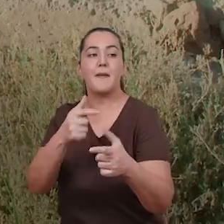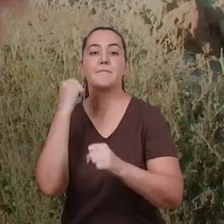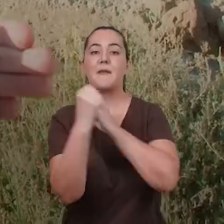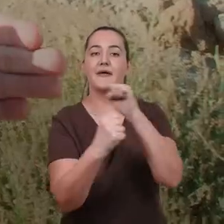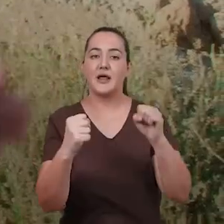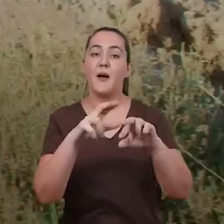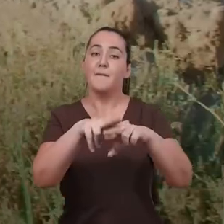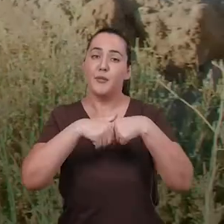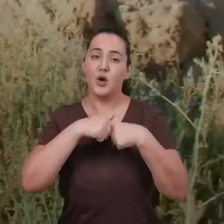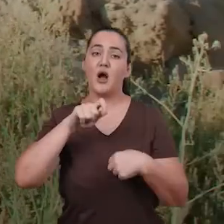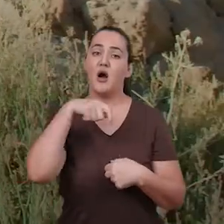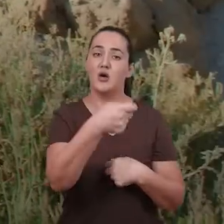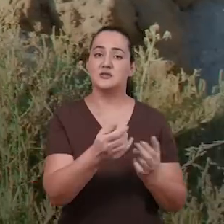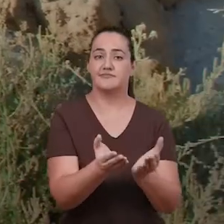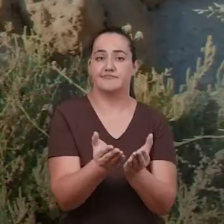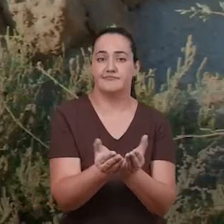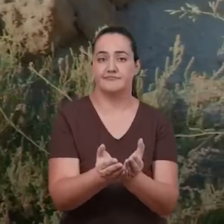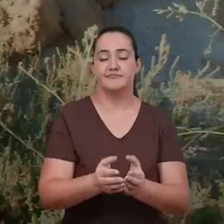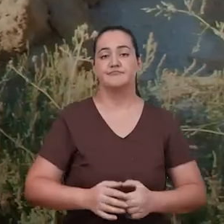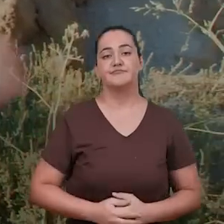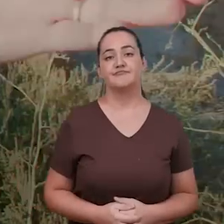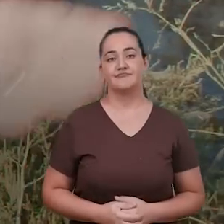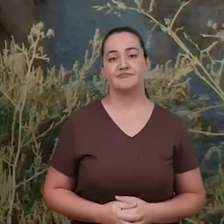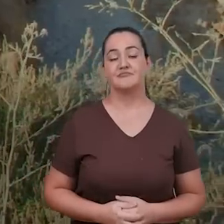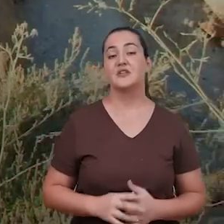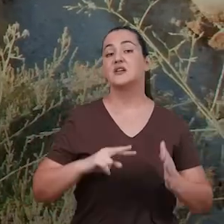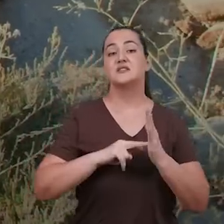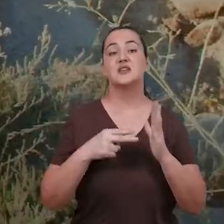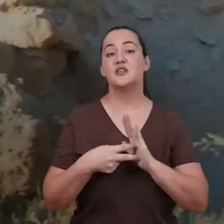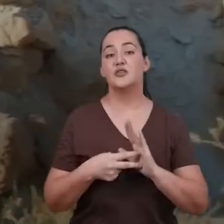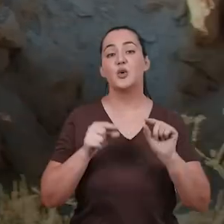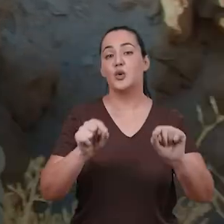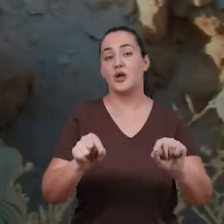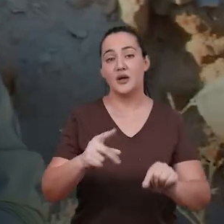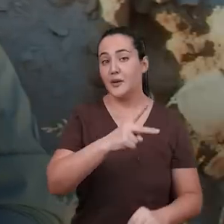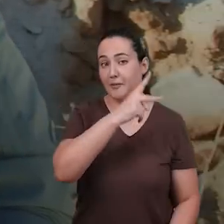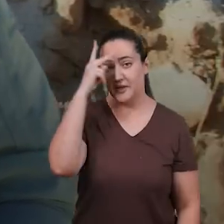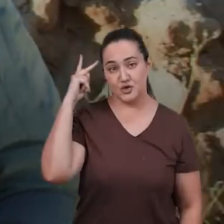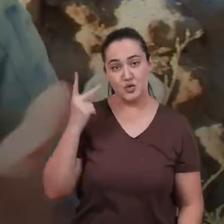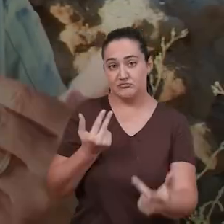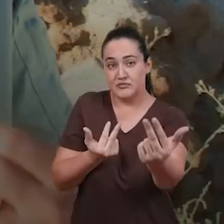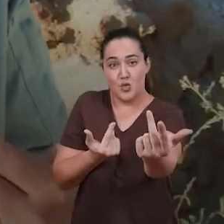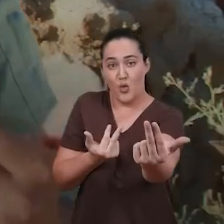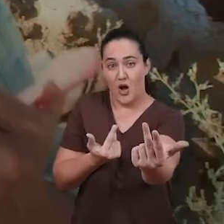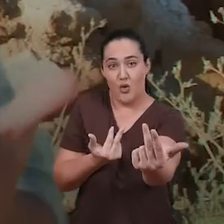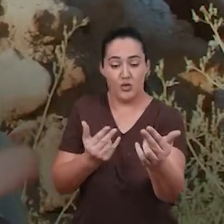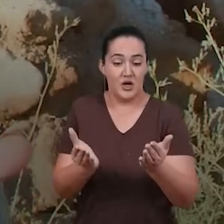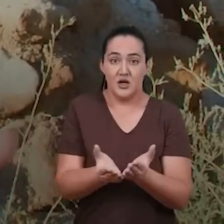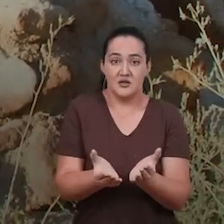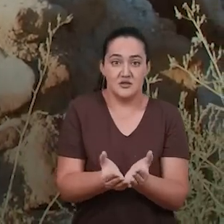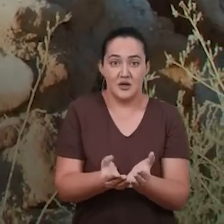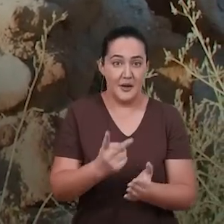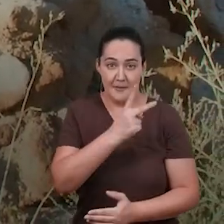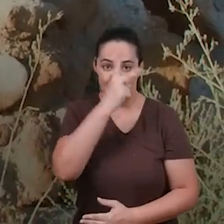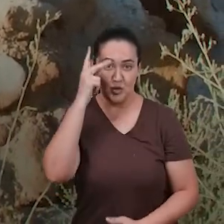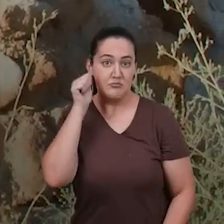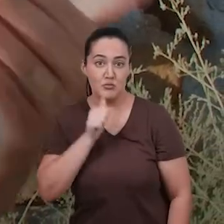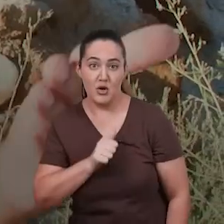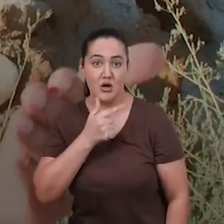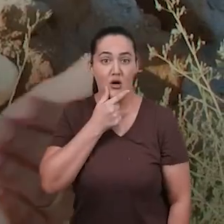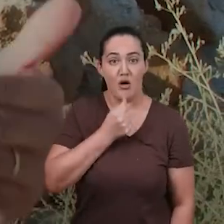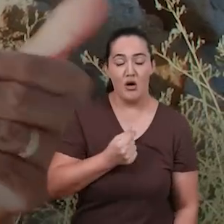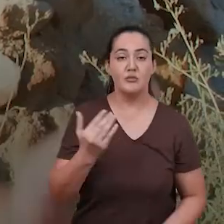queriam matá-los por sua crença em Jesus. Ou seja, eram pessoas como eu e você,